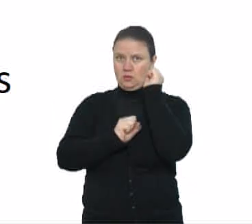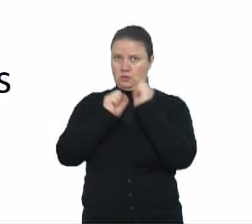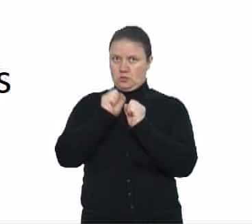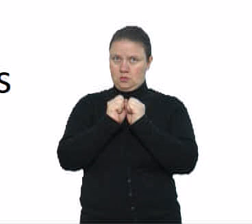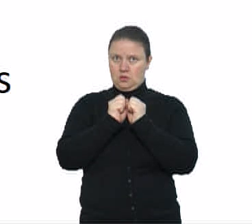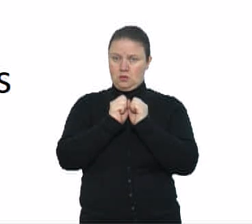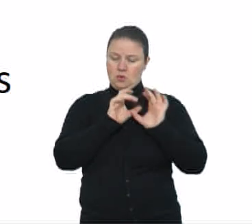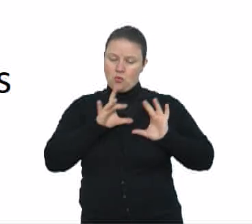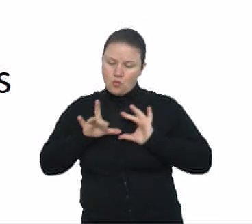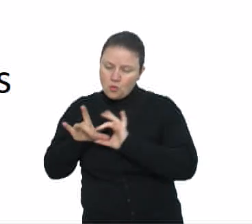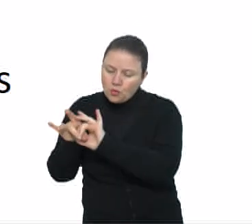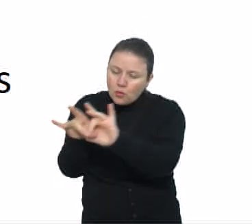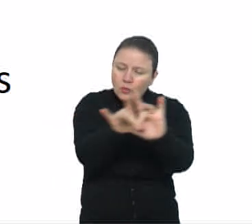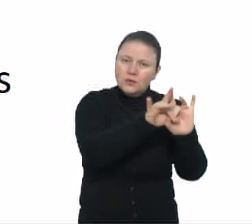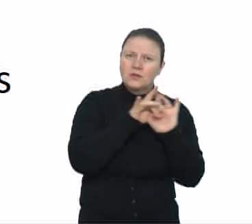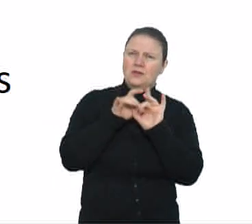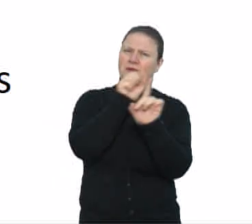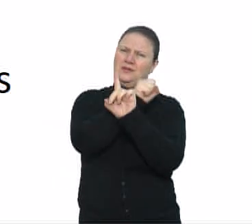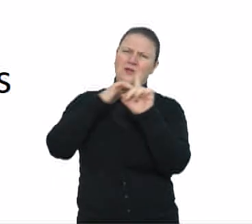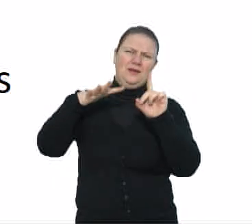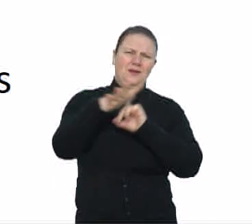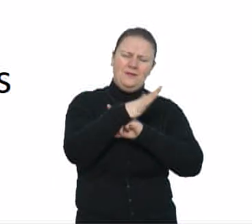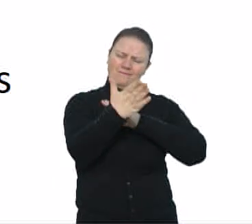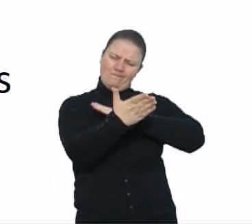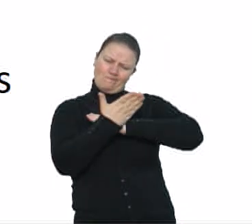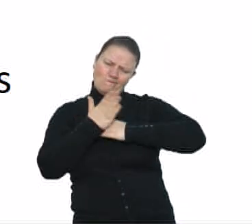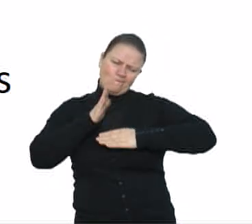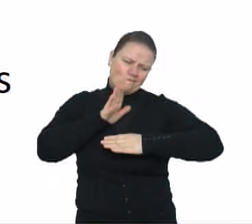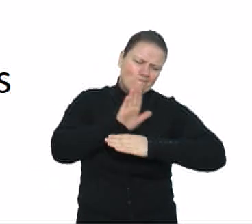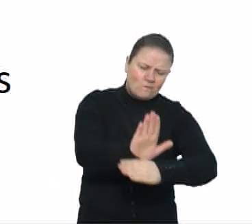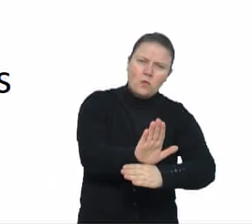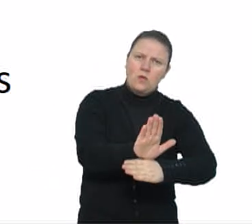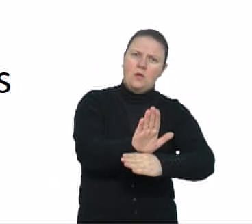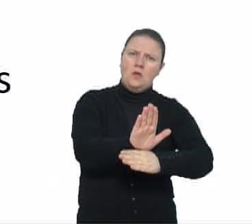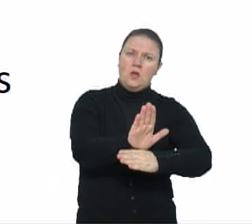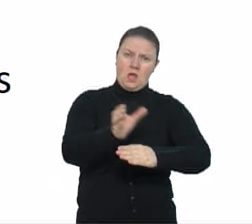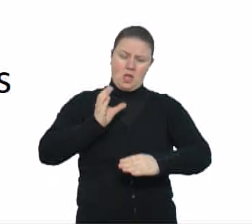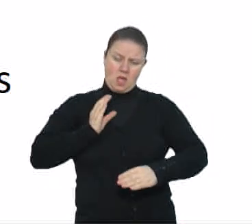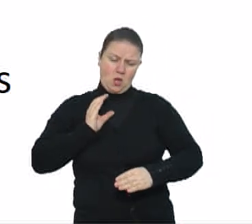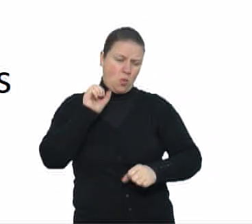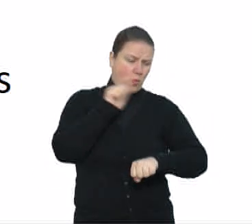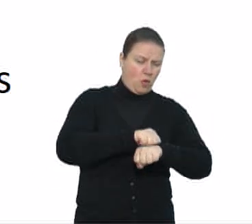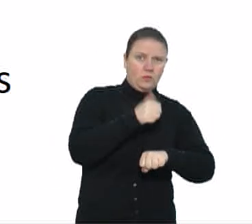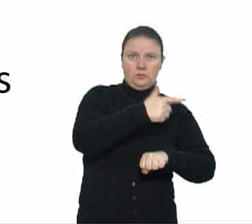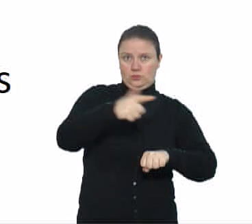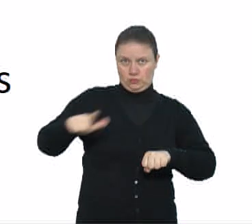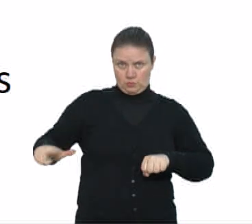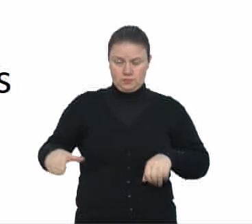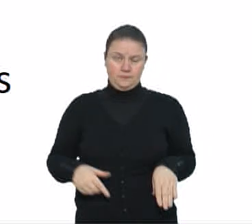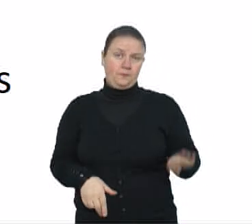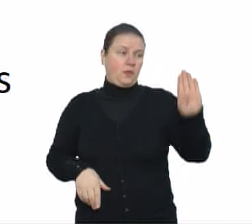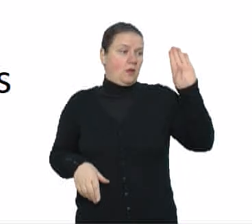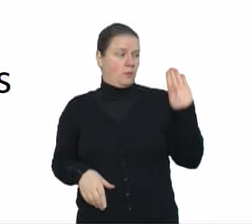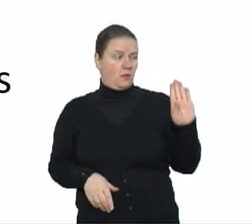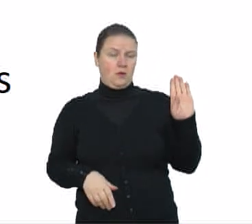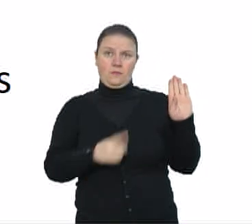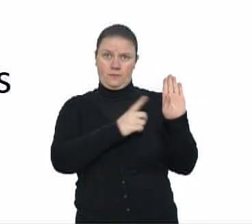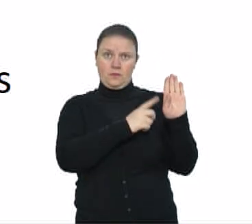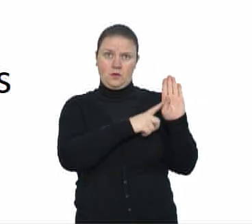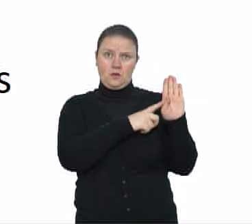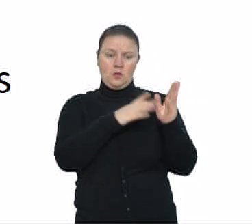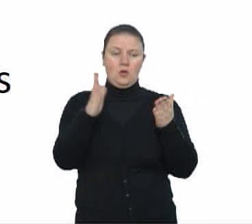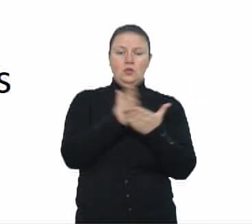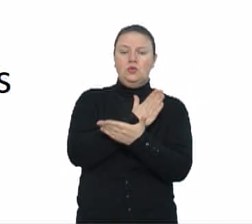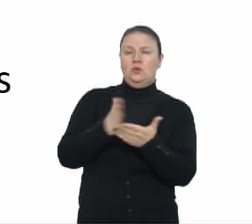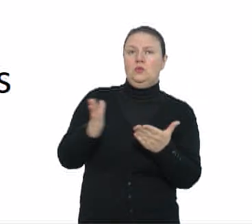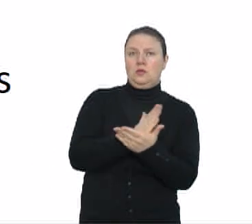da sociedade em laços de ajuda e solidariedade para não haverem ricos e pobres? B. Dividiu a sociedade entre